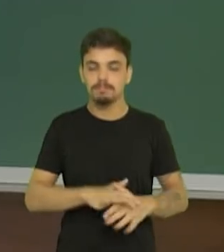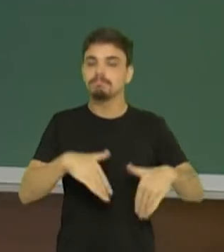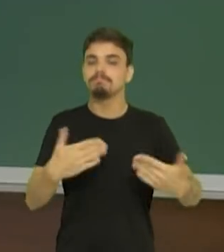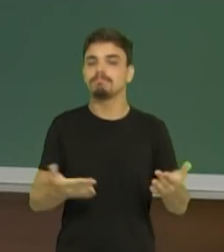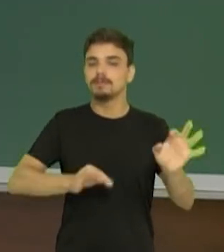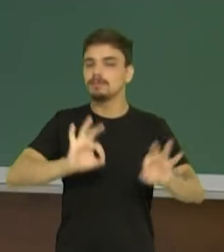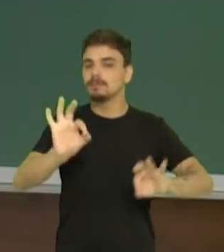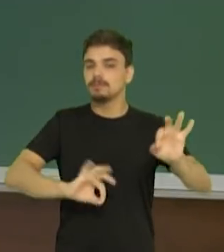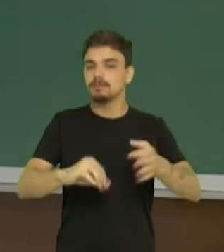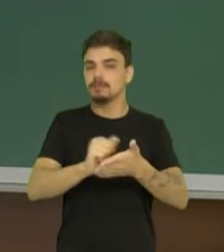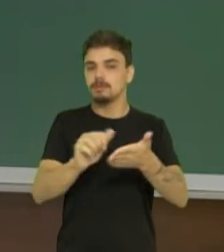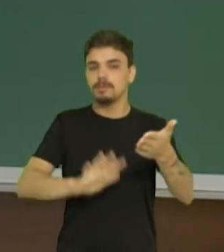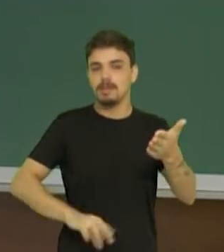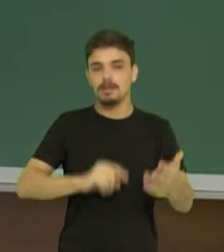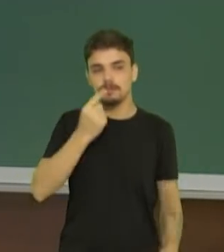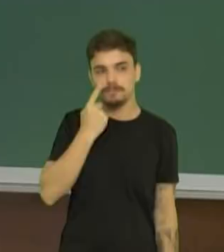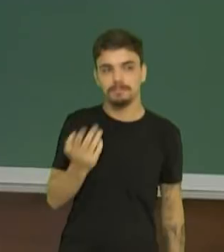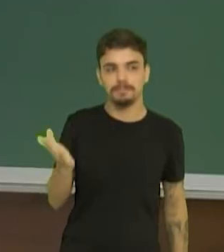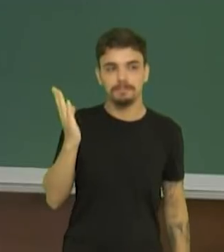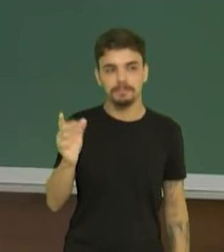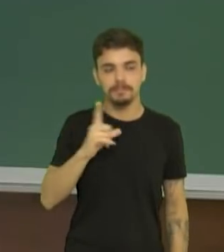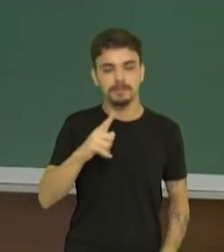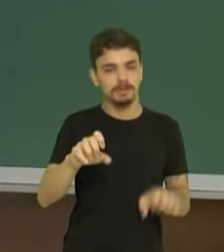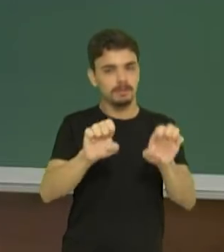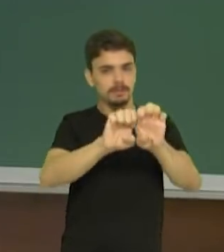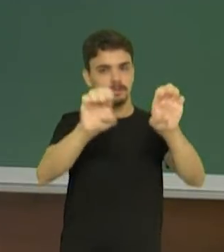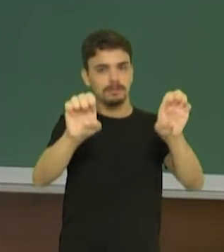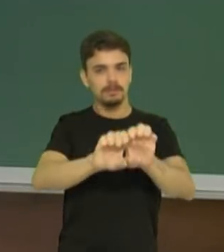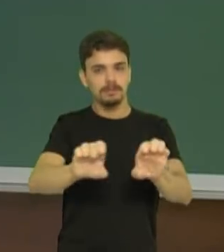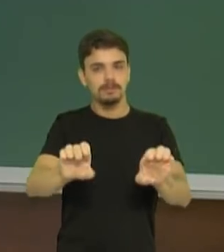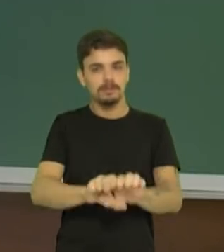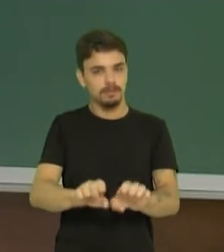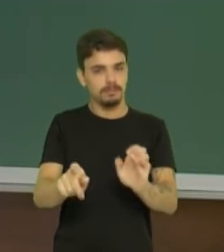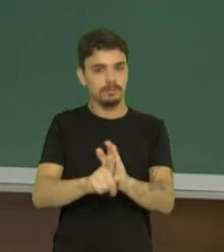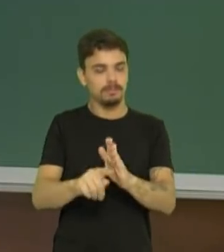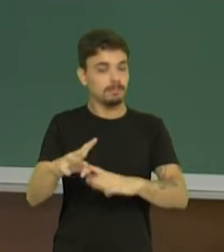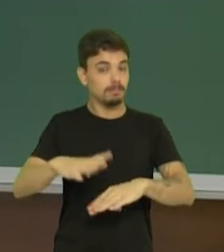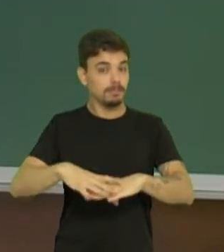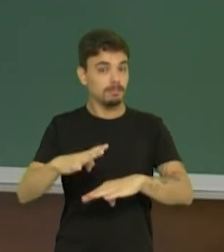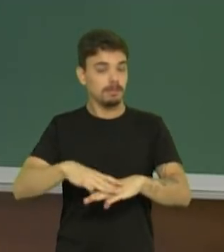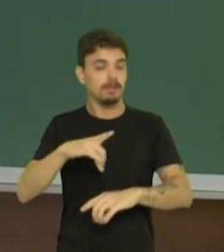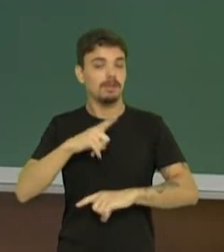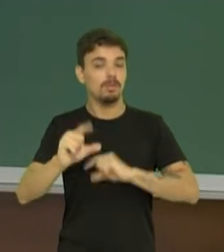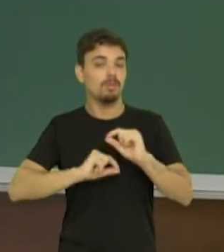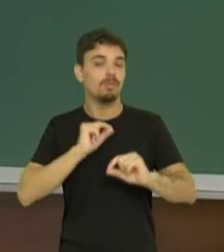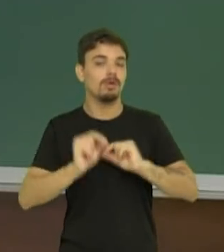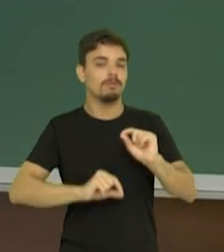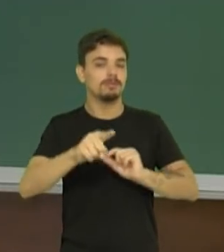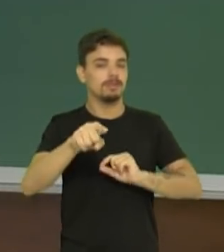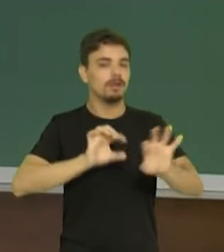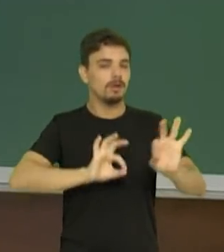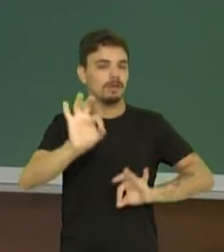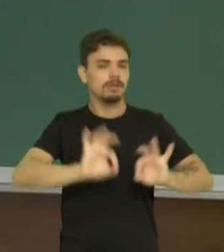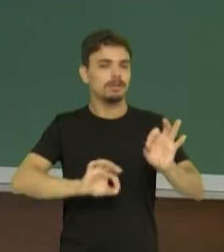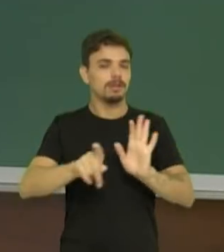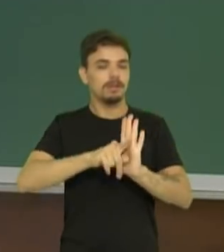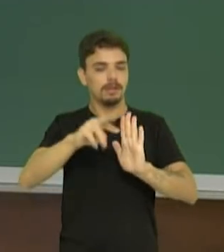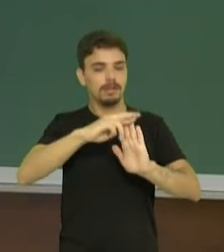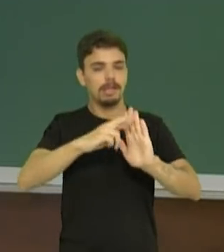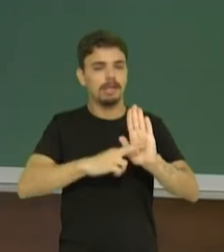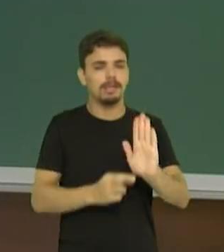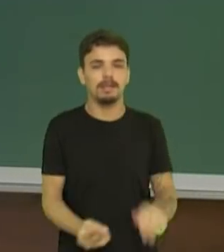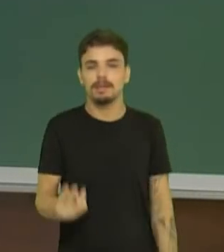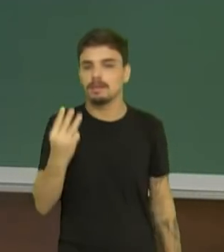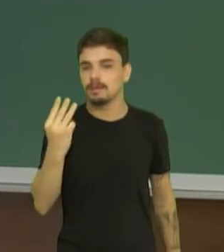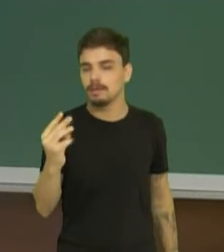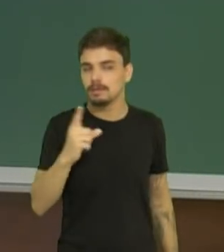Corrigindo então esse exercício aqui, a estrutura algébrica que eu falei para você fez com que você organizasse aí uma regrinha de 3.